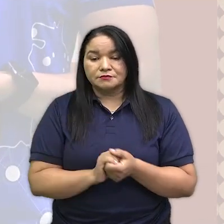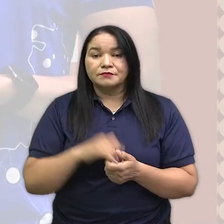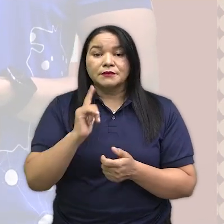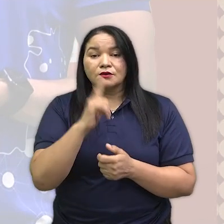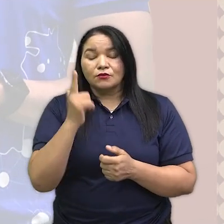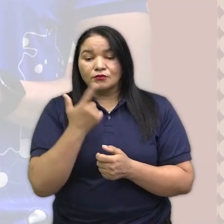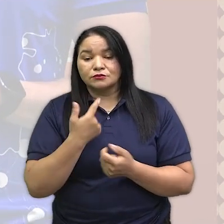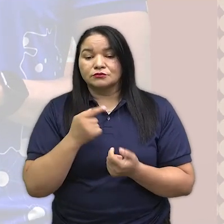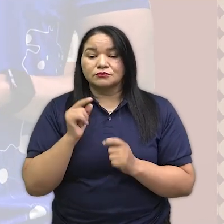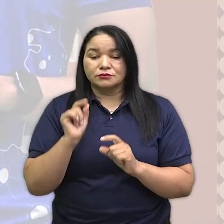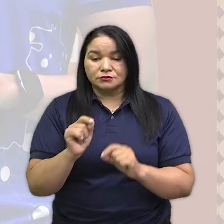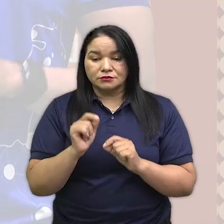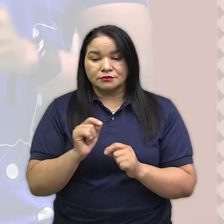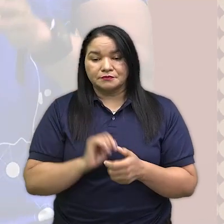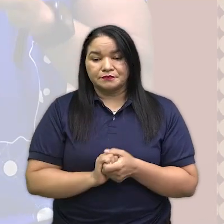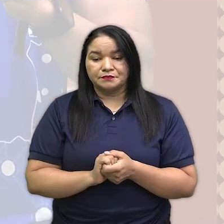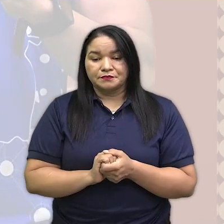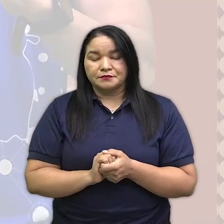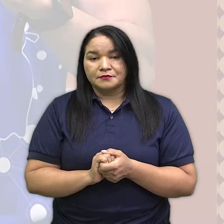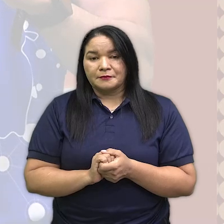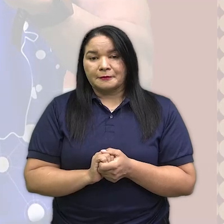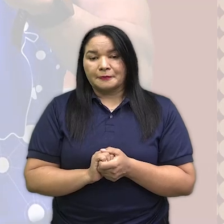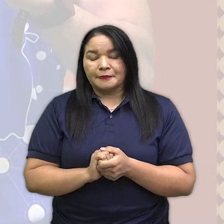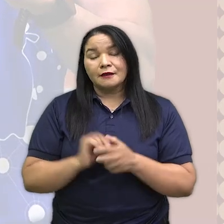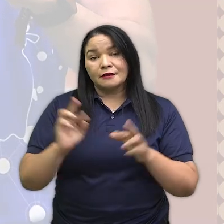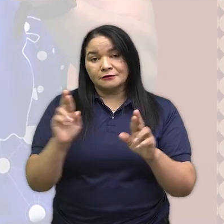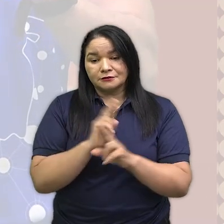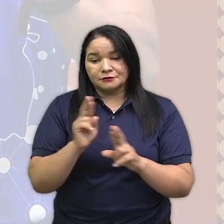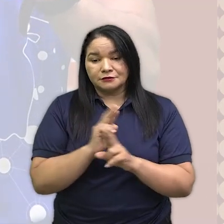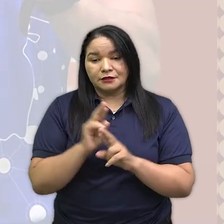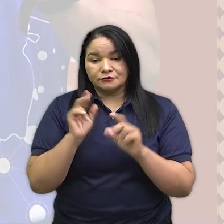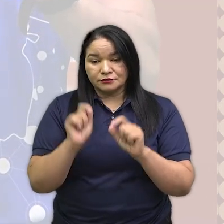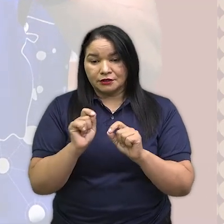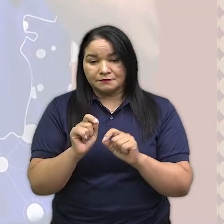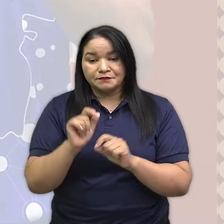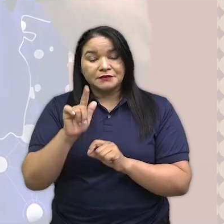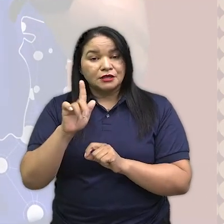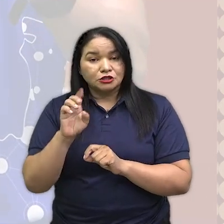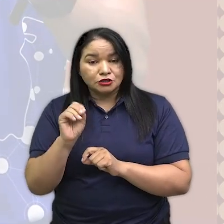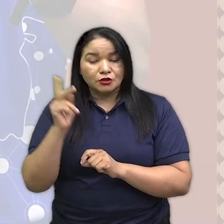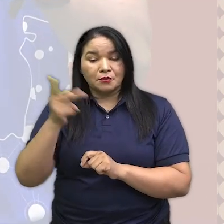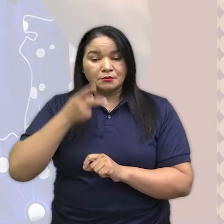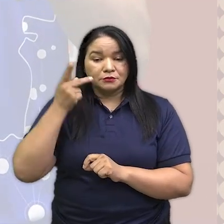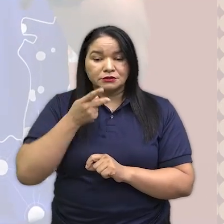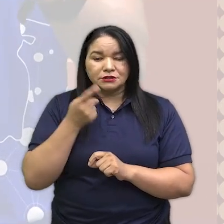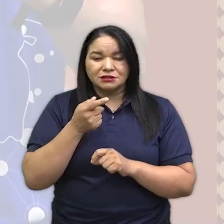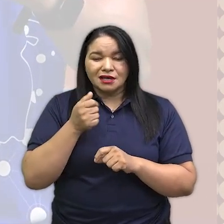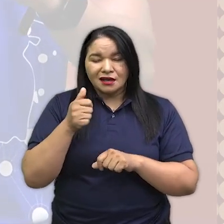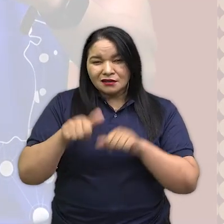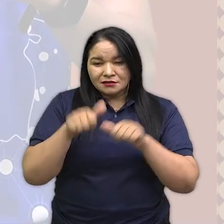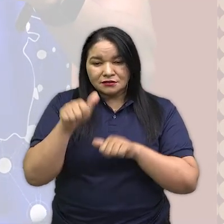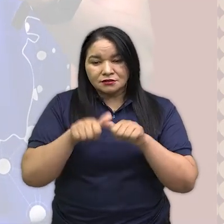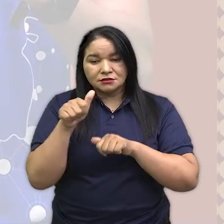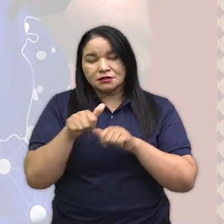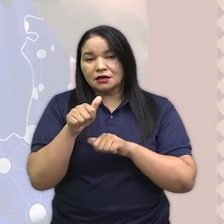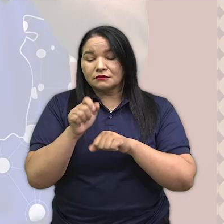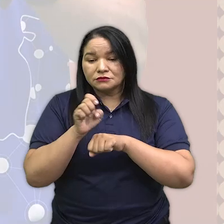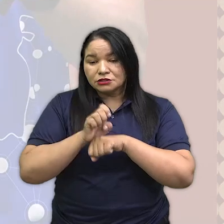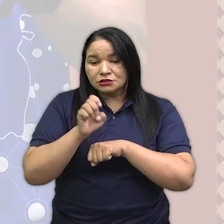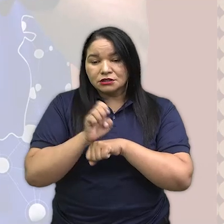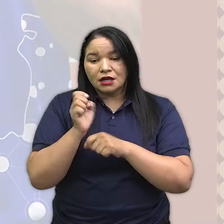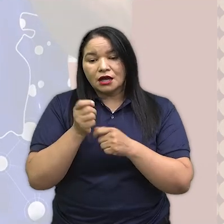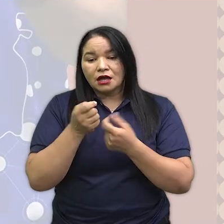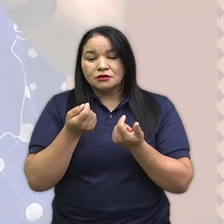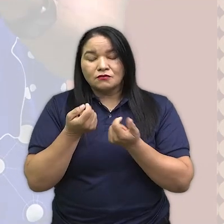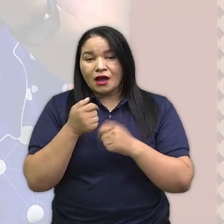de destacar aqui com vocês está relacionado ali ao fato da geopolítica analisar ali como os estados